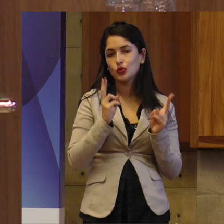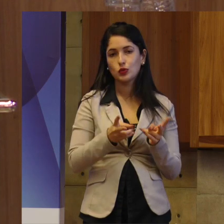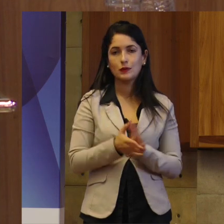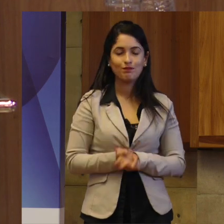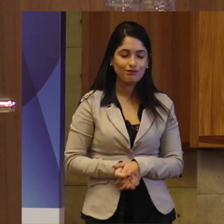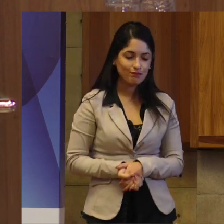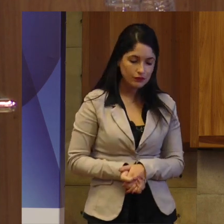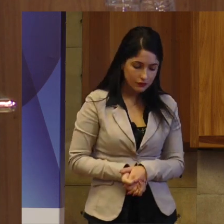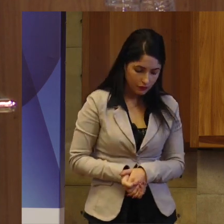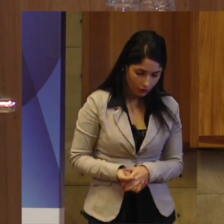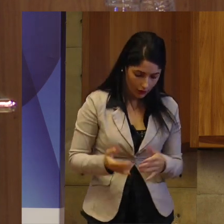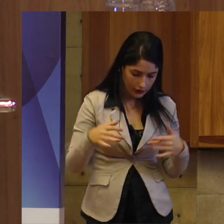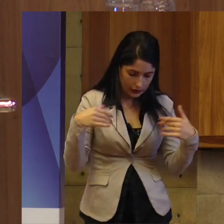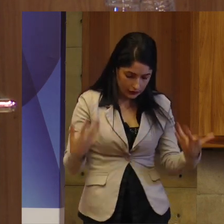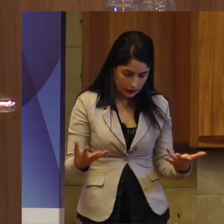Então,